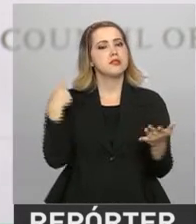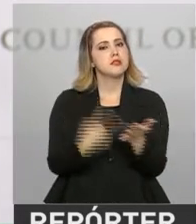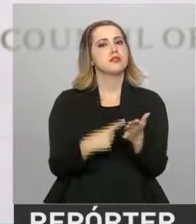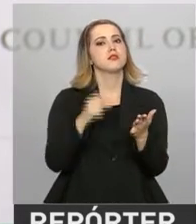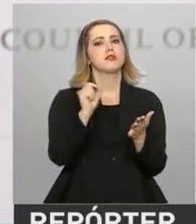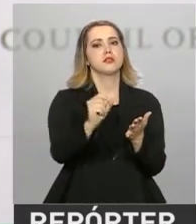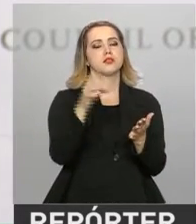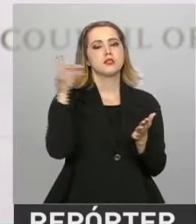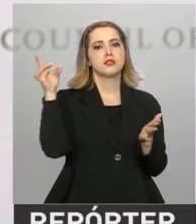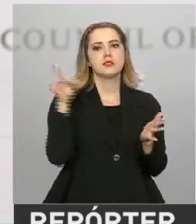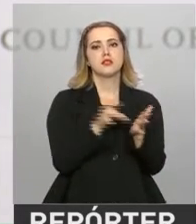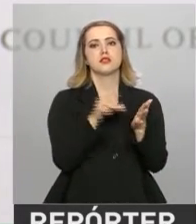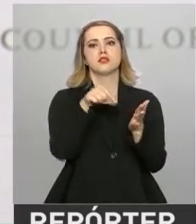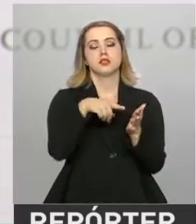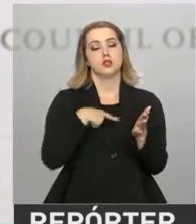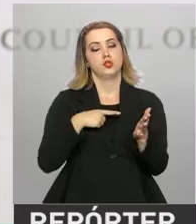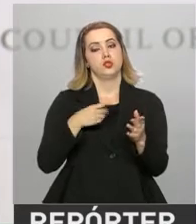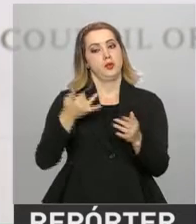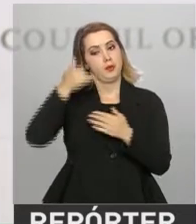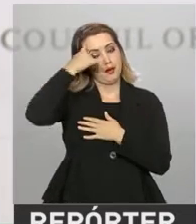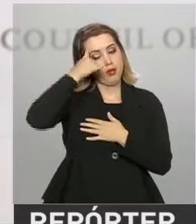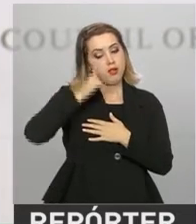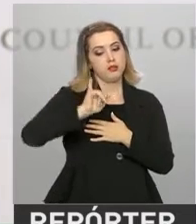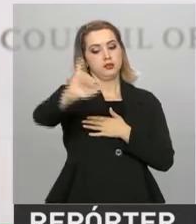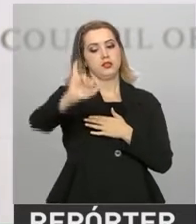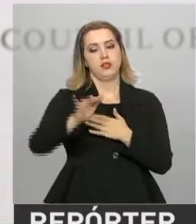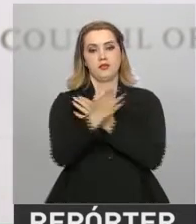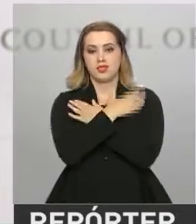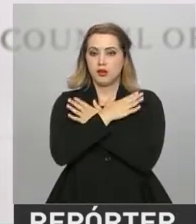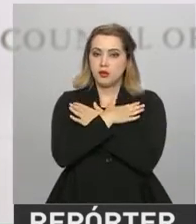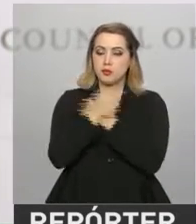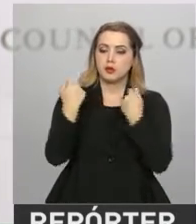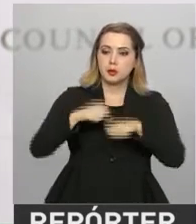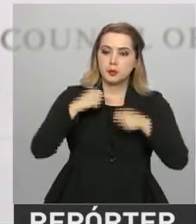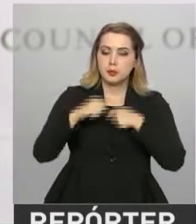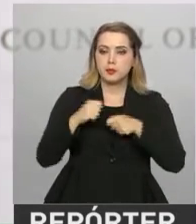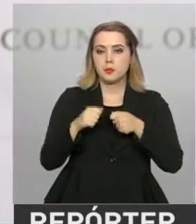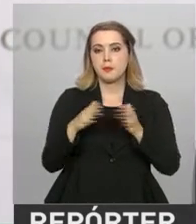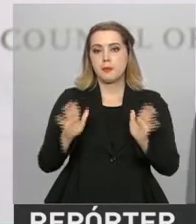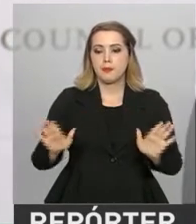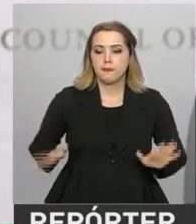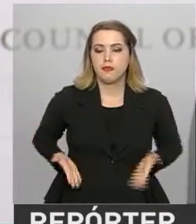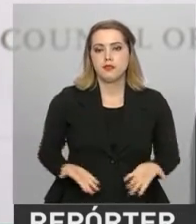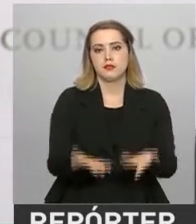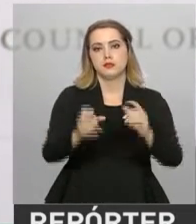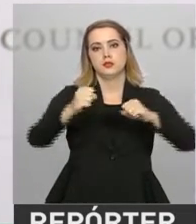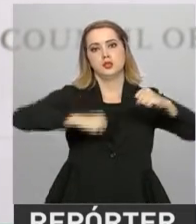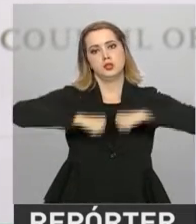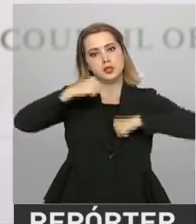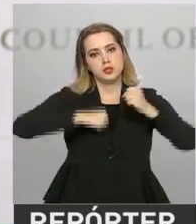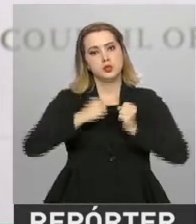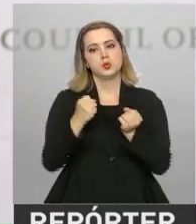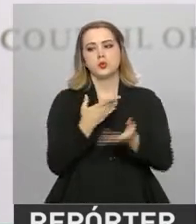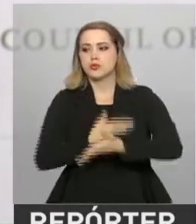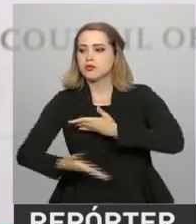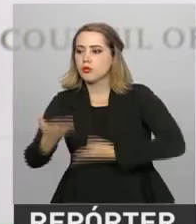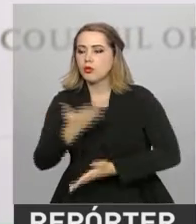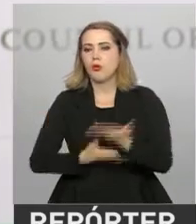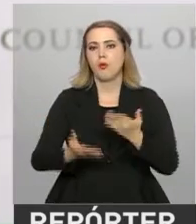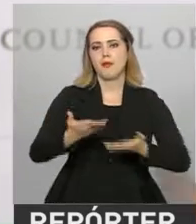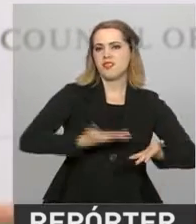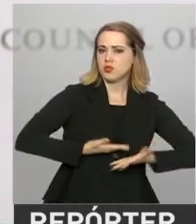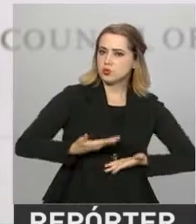o desemprego e portanto fazer o país crescer você precisa incentivar a indústria incentivar o comércio incentivar os